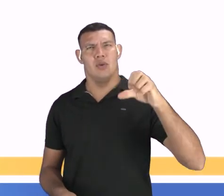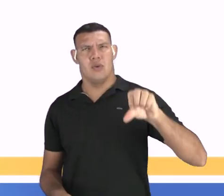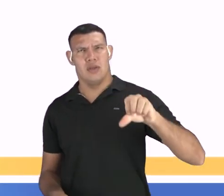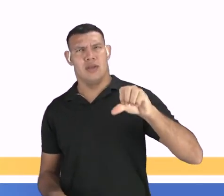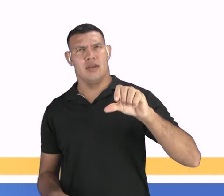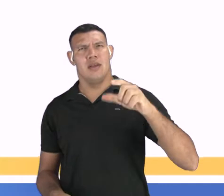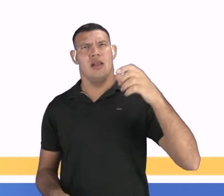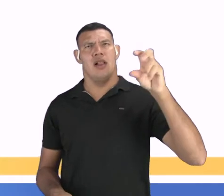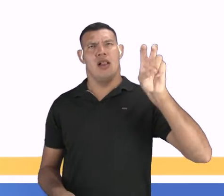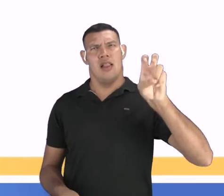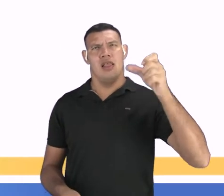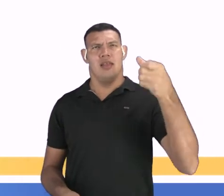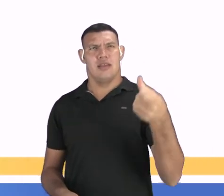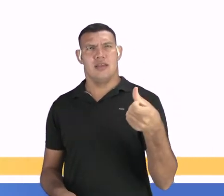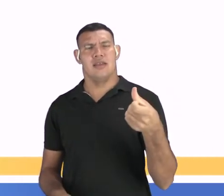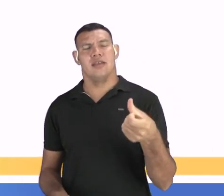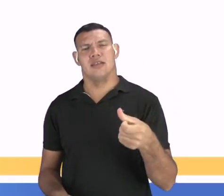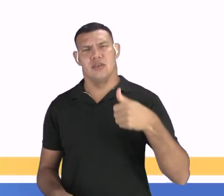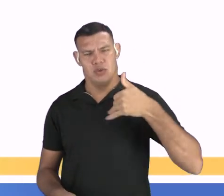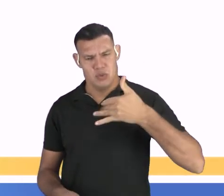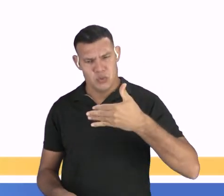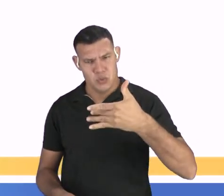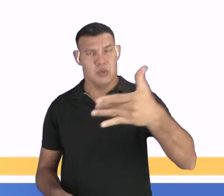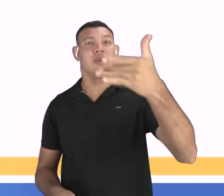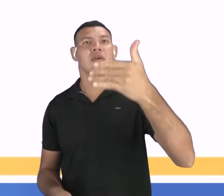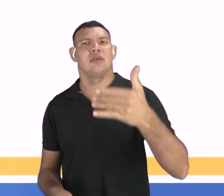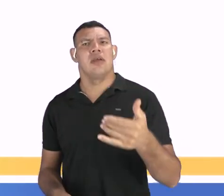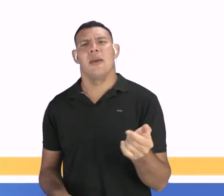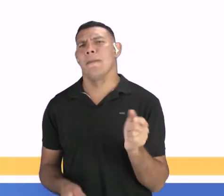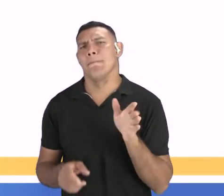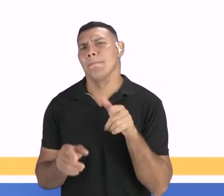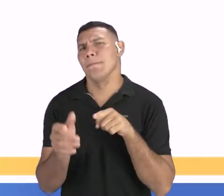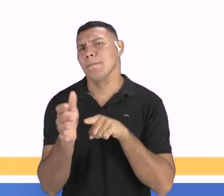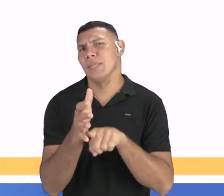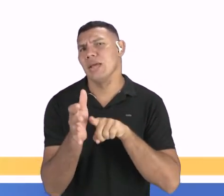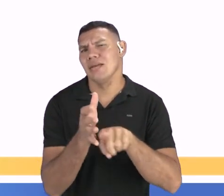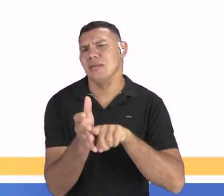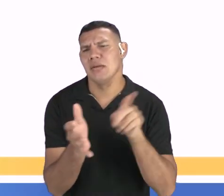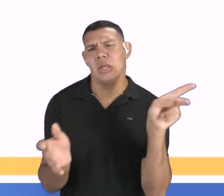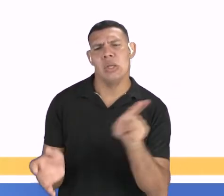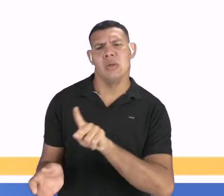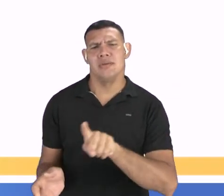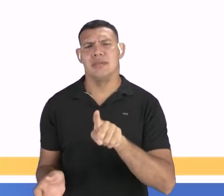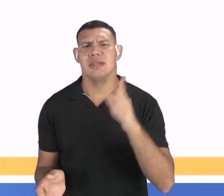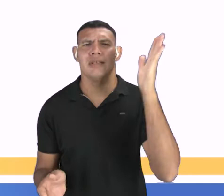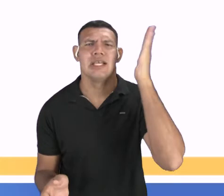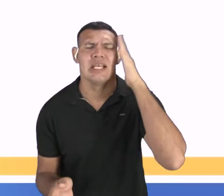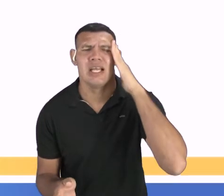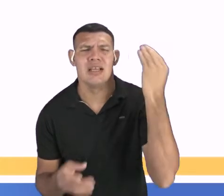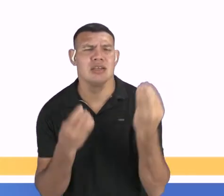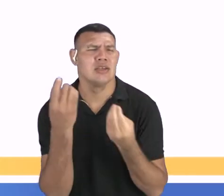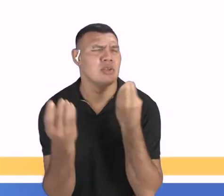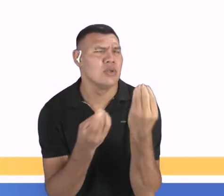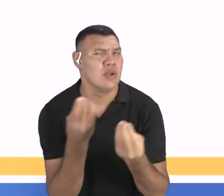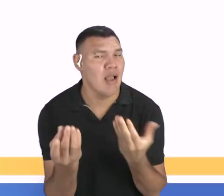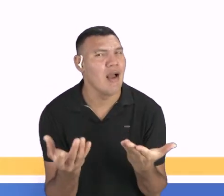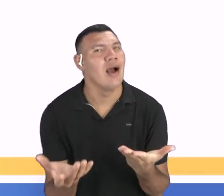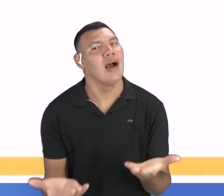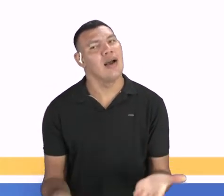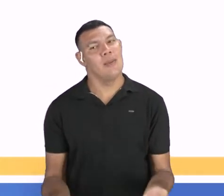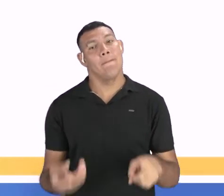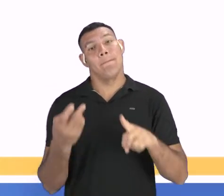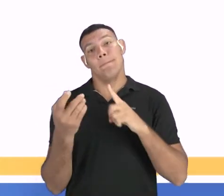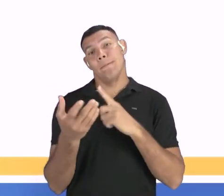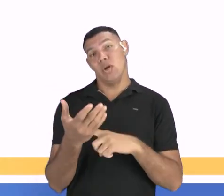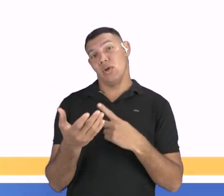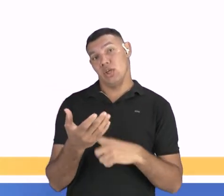sabe que esses caras são múltiplos, né, do número 7? Então, se você observar aí, olha, eles são resultados da tabuada do 7, olha. Porque